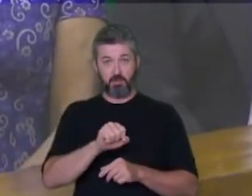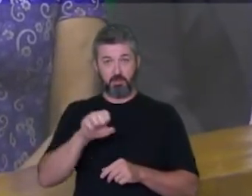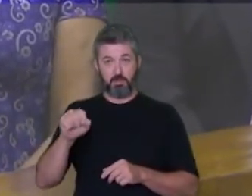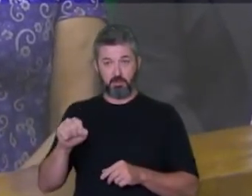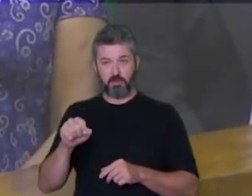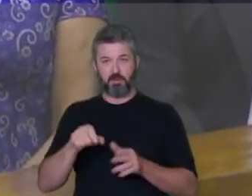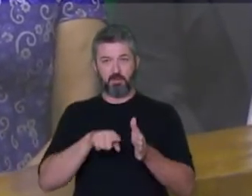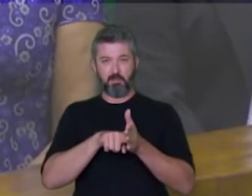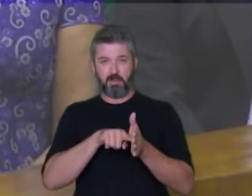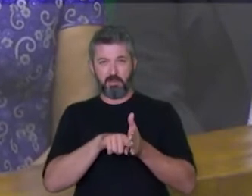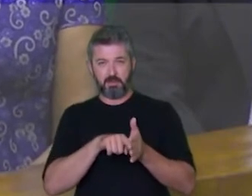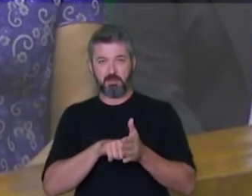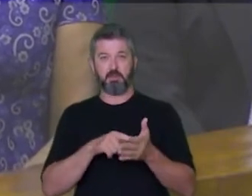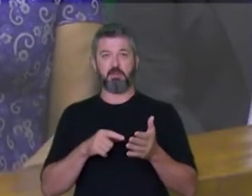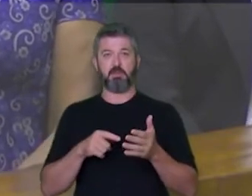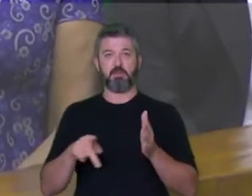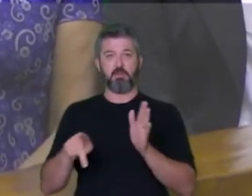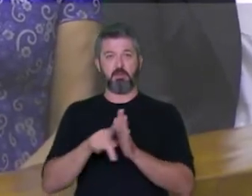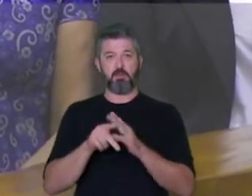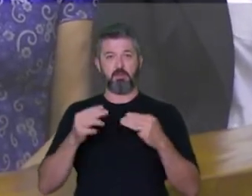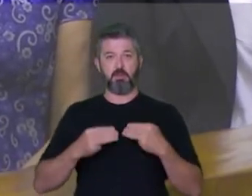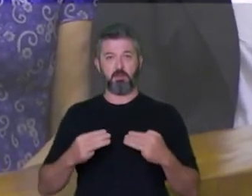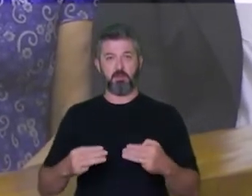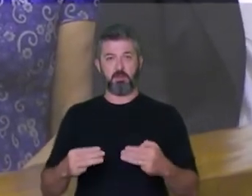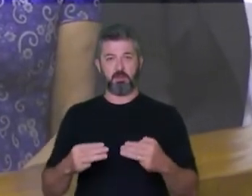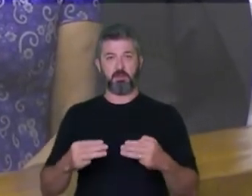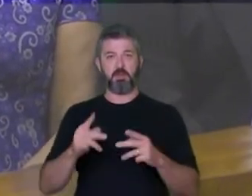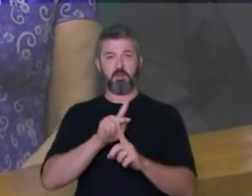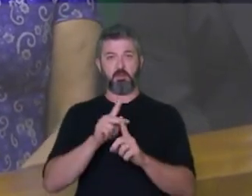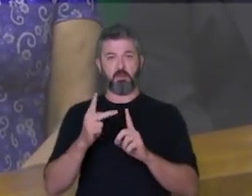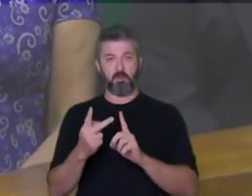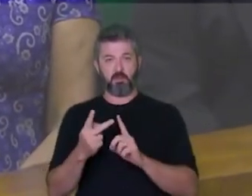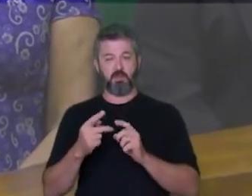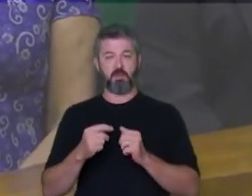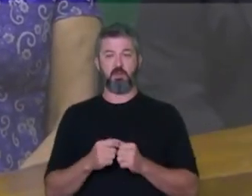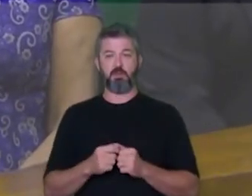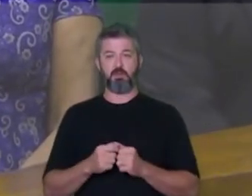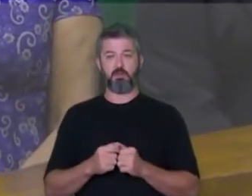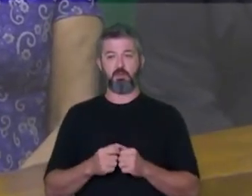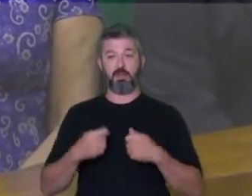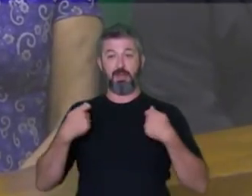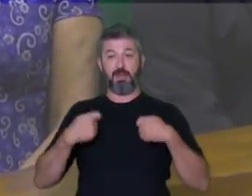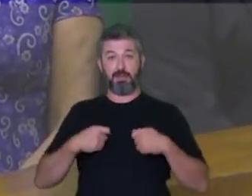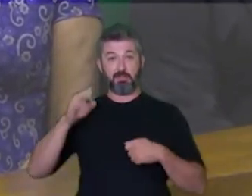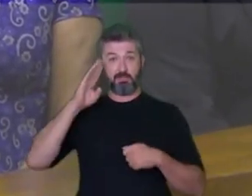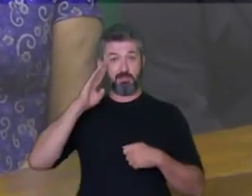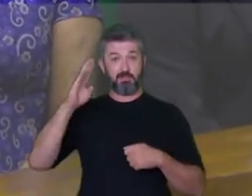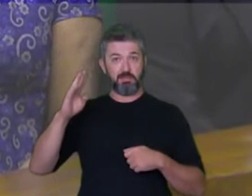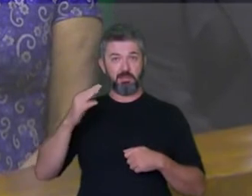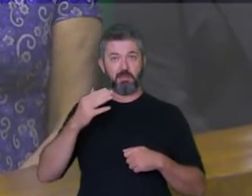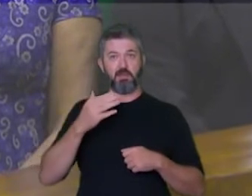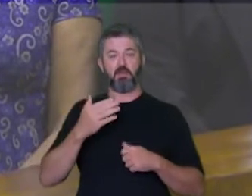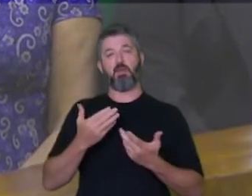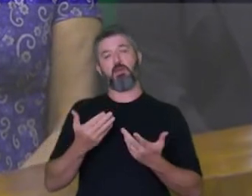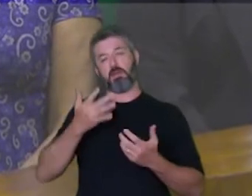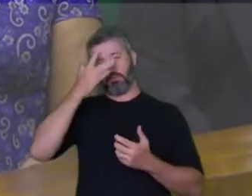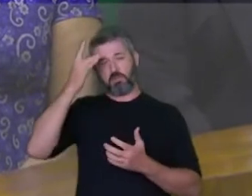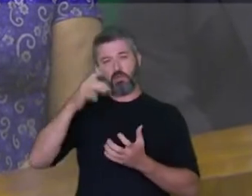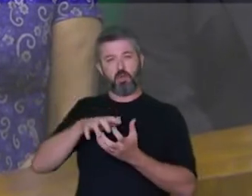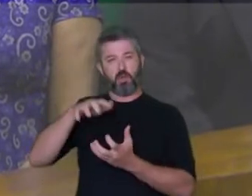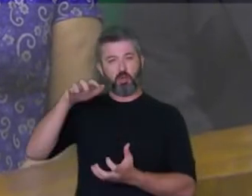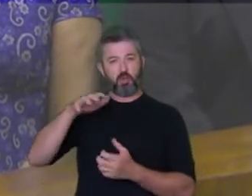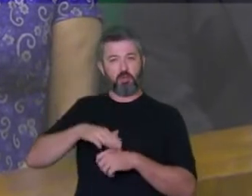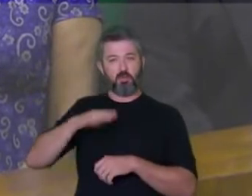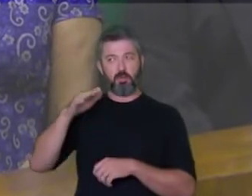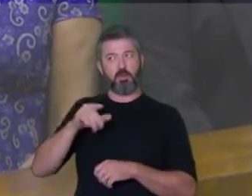nas pesquisas do Ministério da Previdência, a principal demanda da melhor idade, deputado, falei, não que